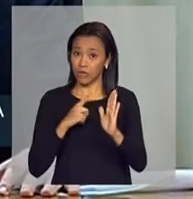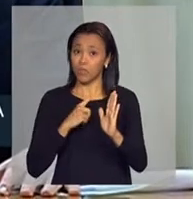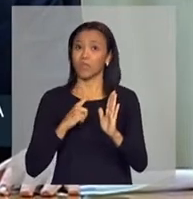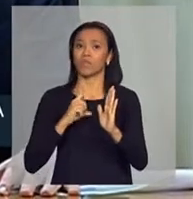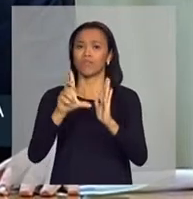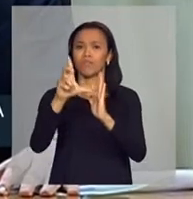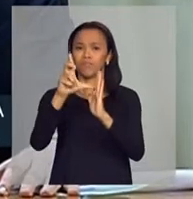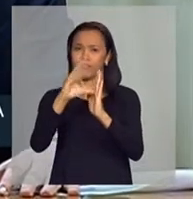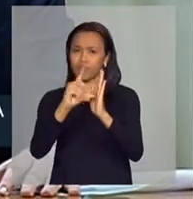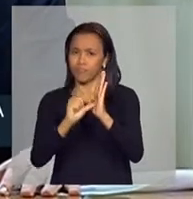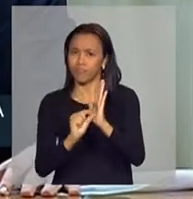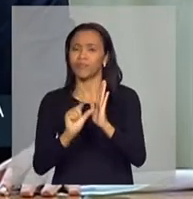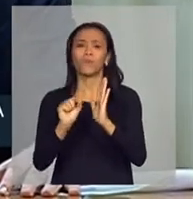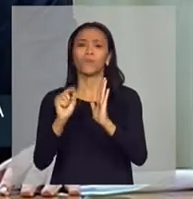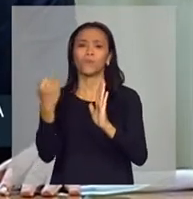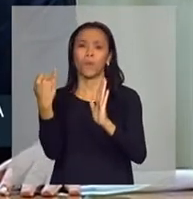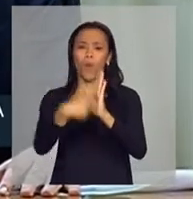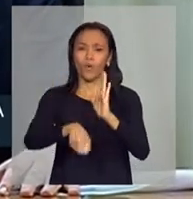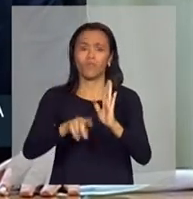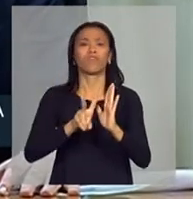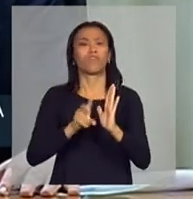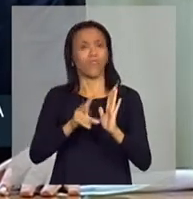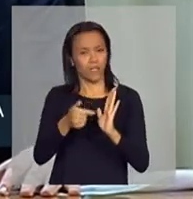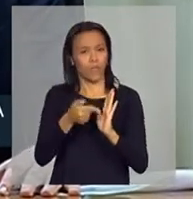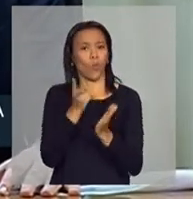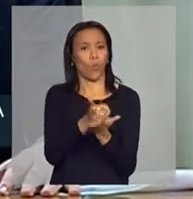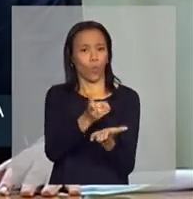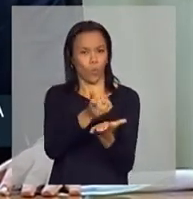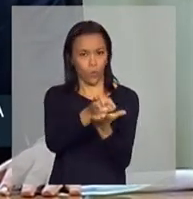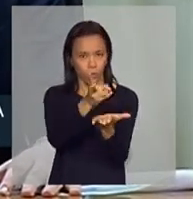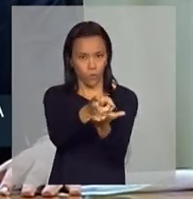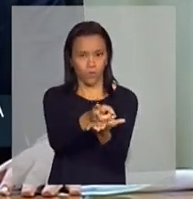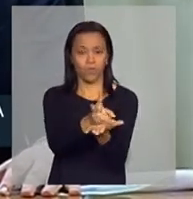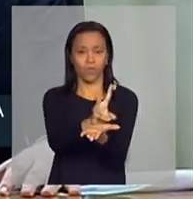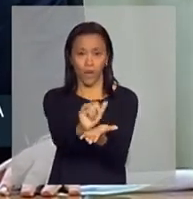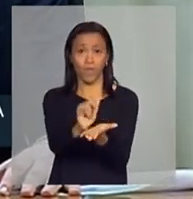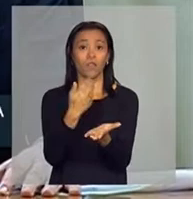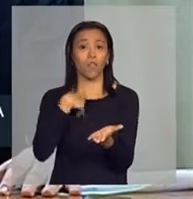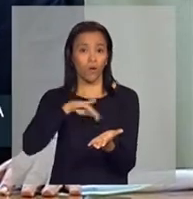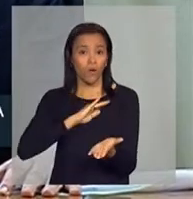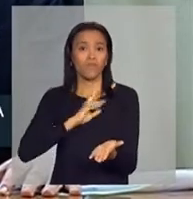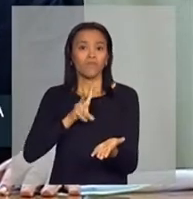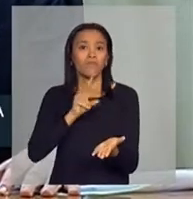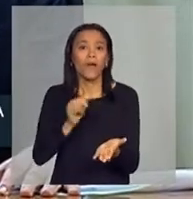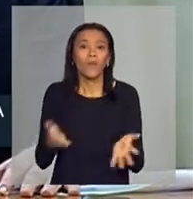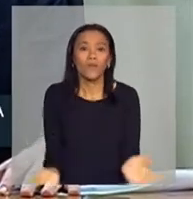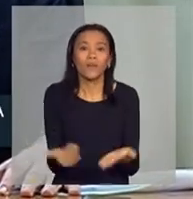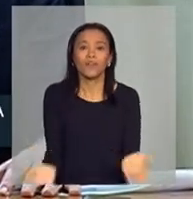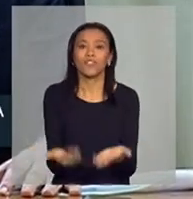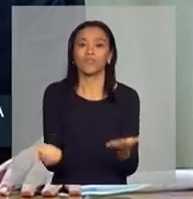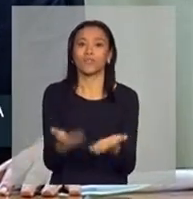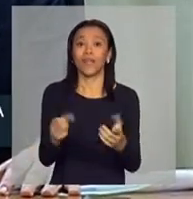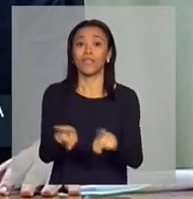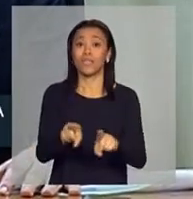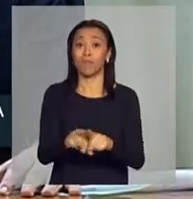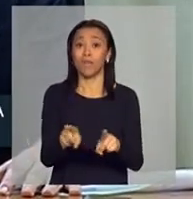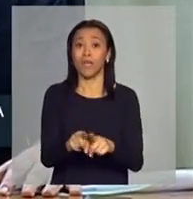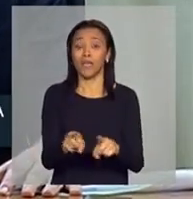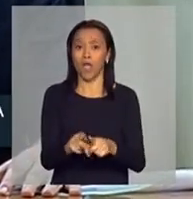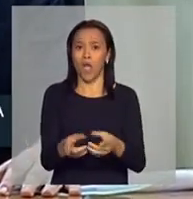ter um curso né vai vai ser mantido é isso Continuará dando estímulos e aumentando a competitividade